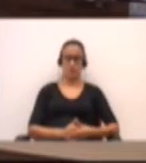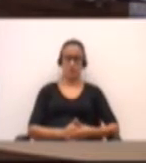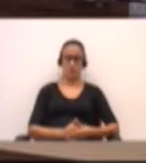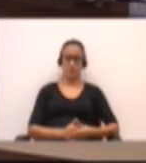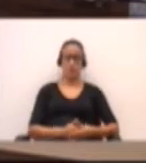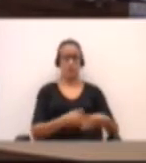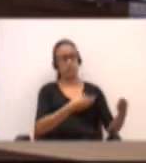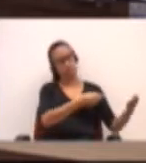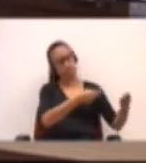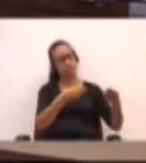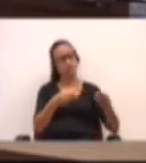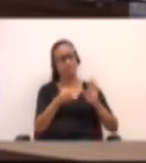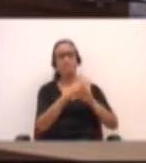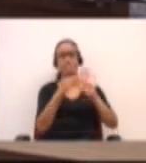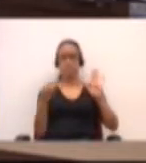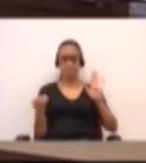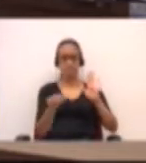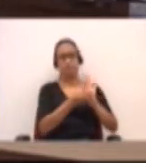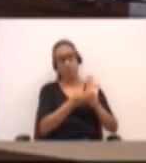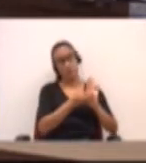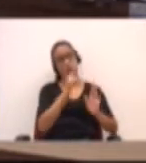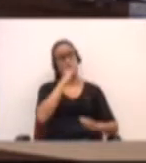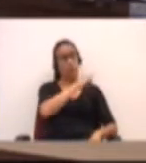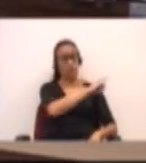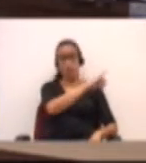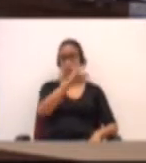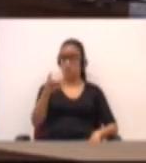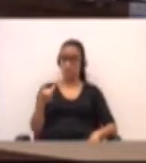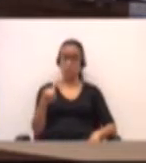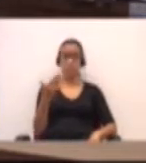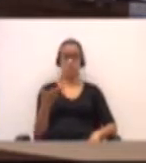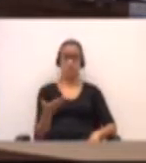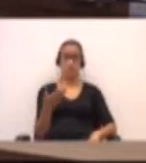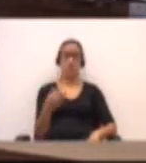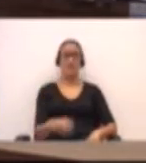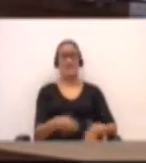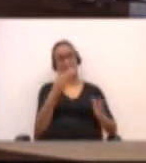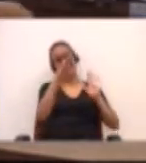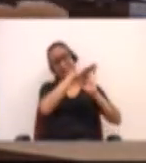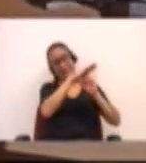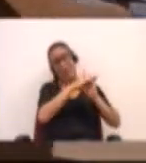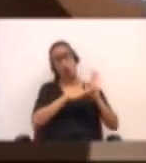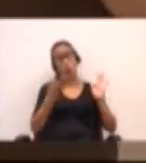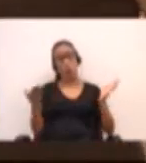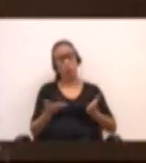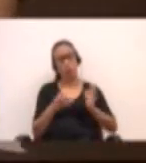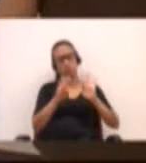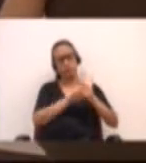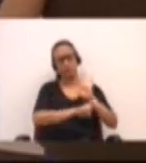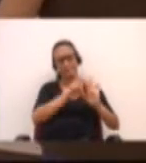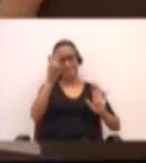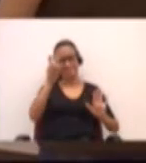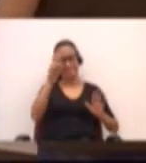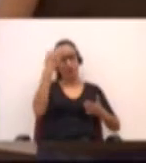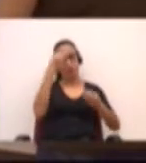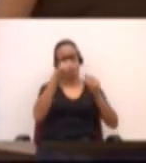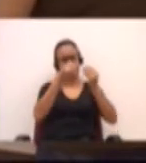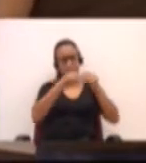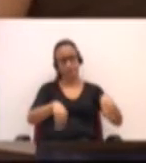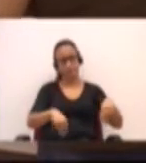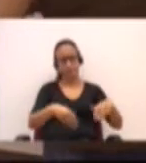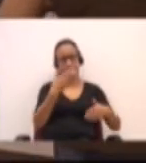A mesa recebe a presente emenda e comunica aos vereadores que ela prejudica o item 5º da pauta.